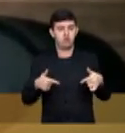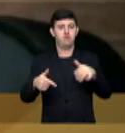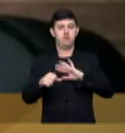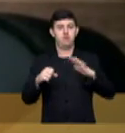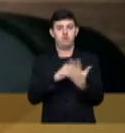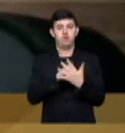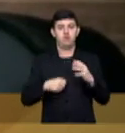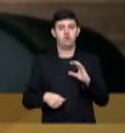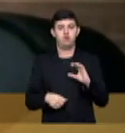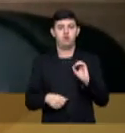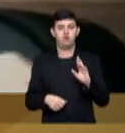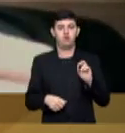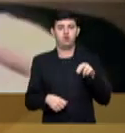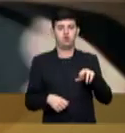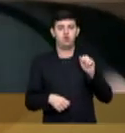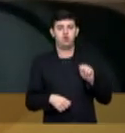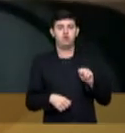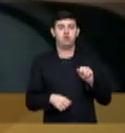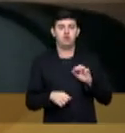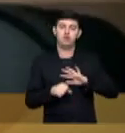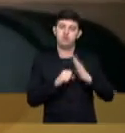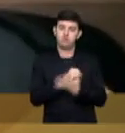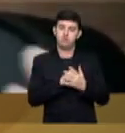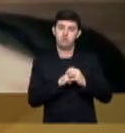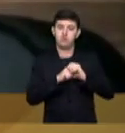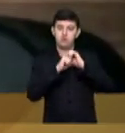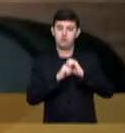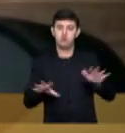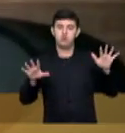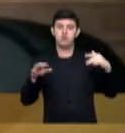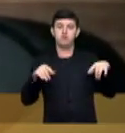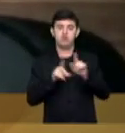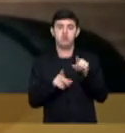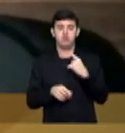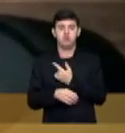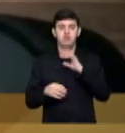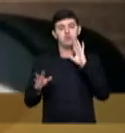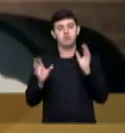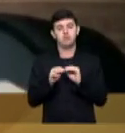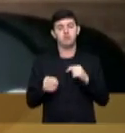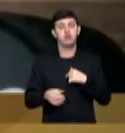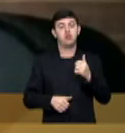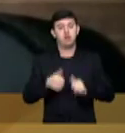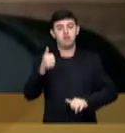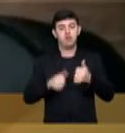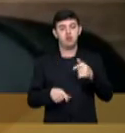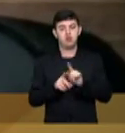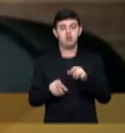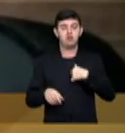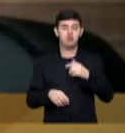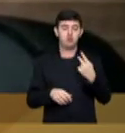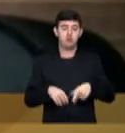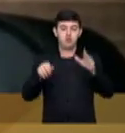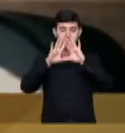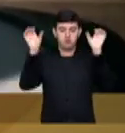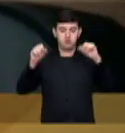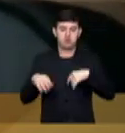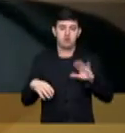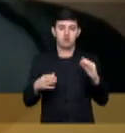do coronavírus, apreciação recente do Supremo Tribunal Federal na ação direta de